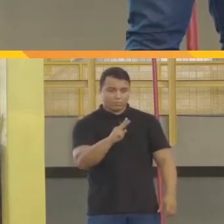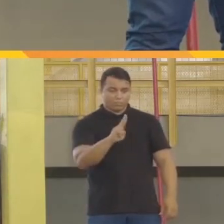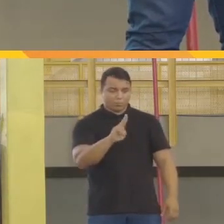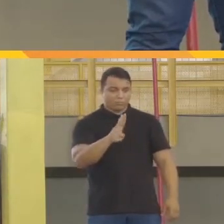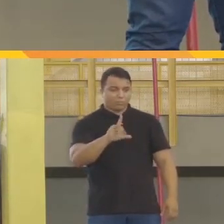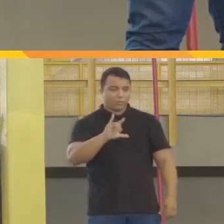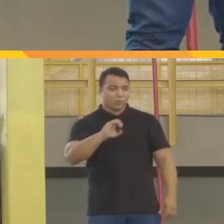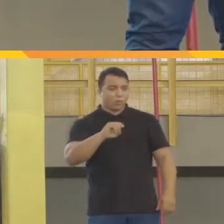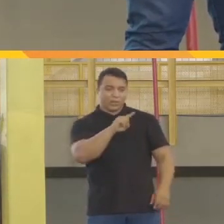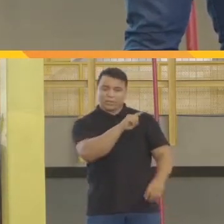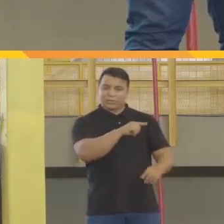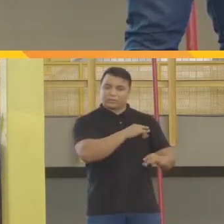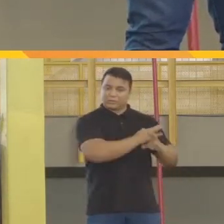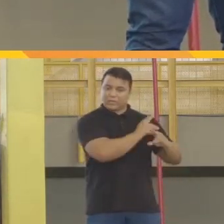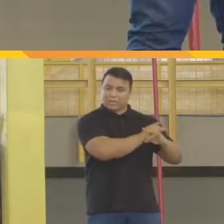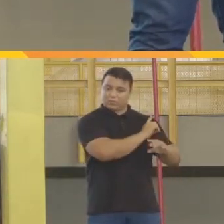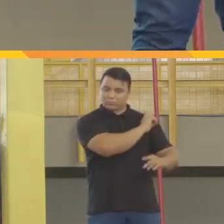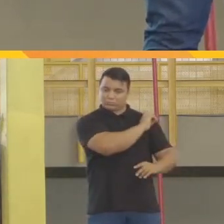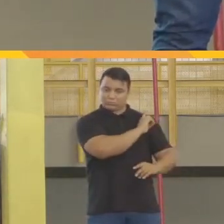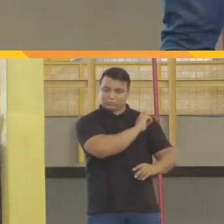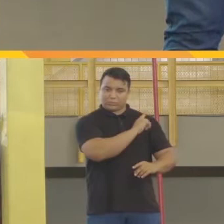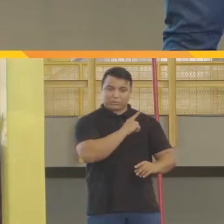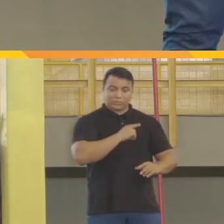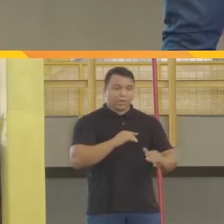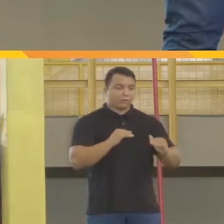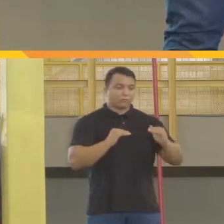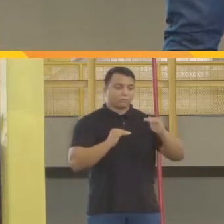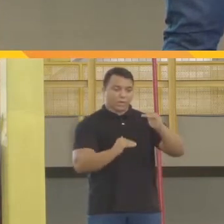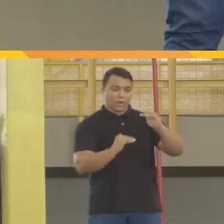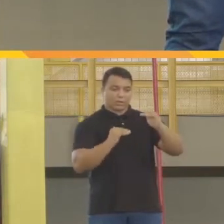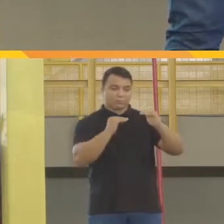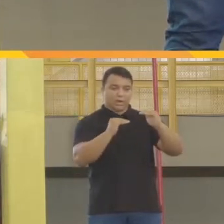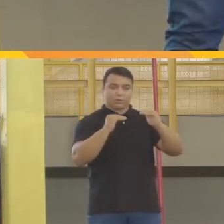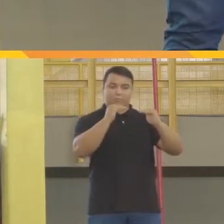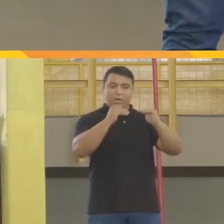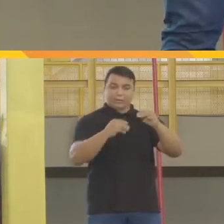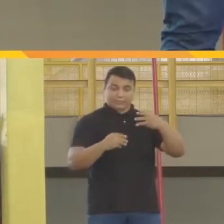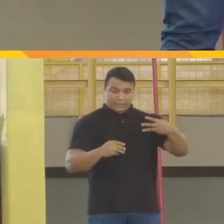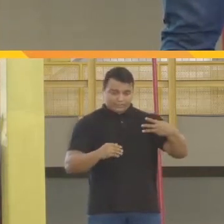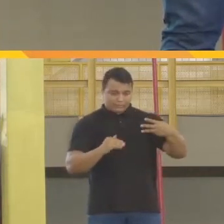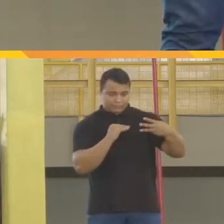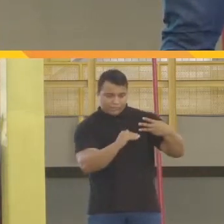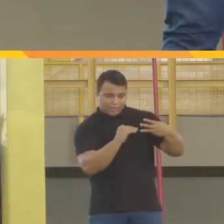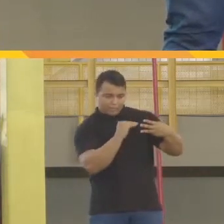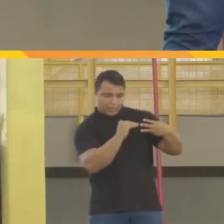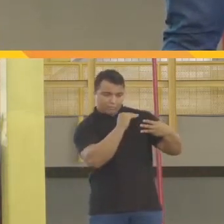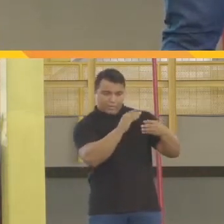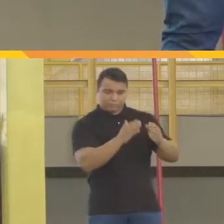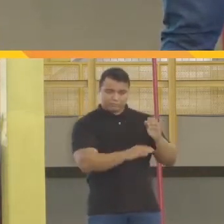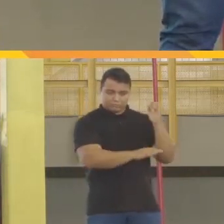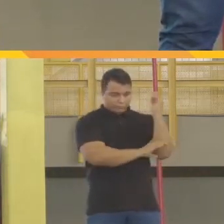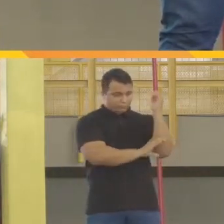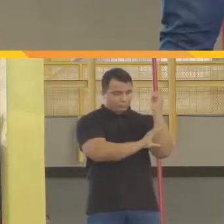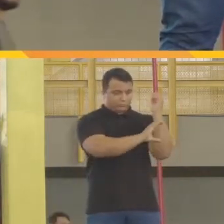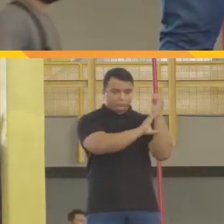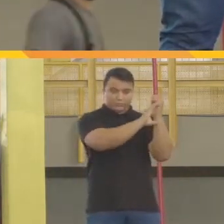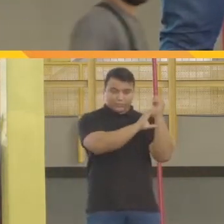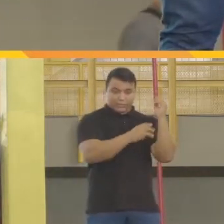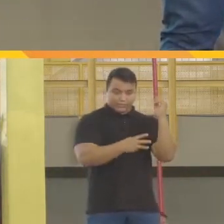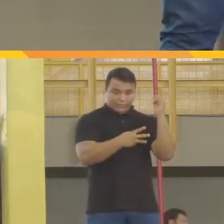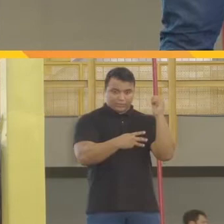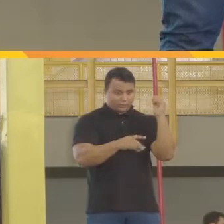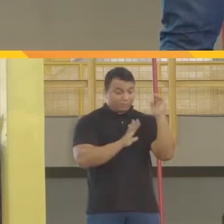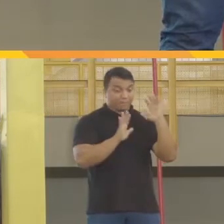público em Fortaleza era dividido em 3 andares. E cada um desses andares só podia ser ocupado por